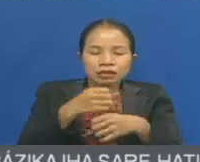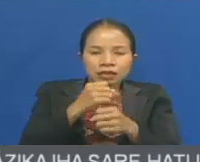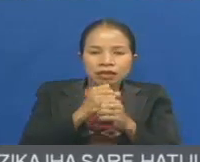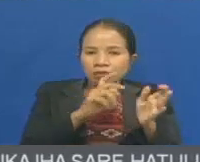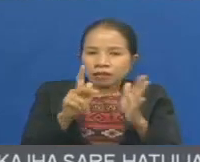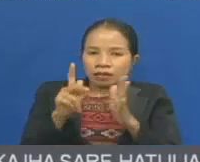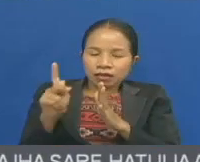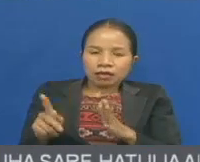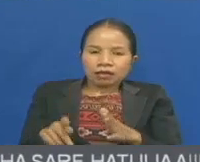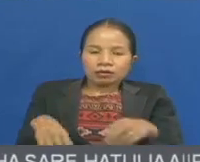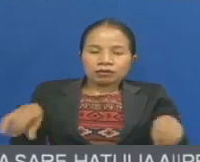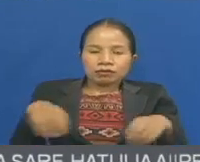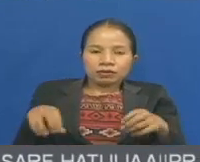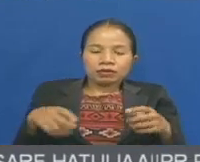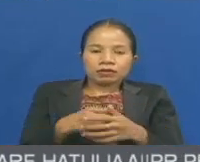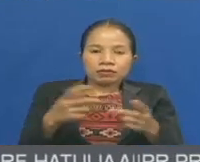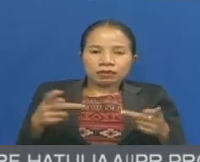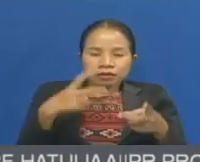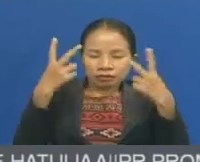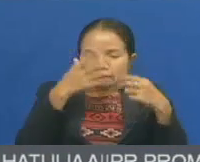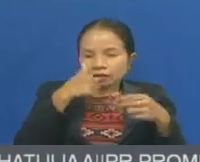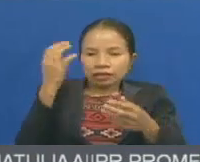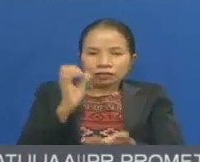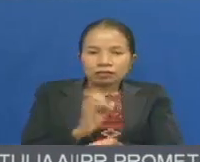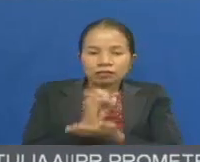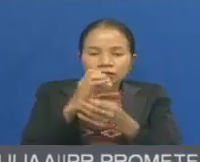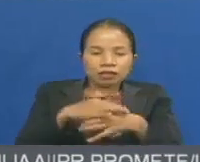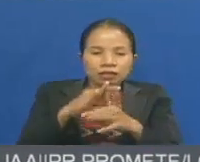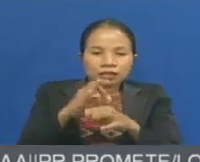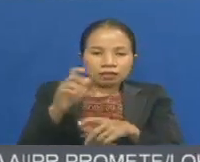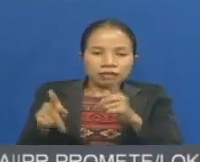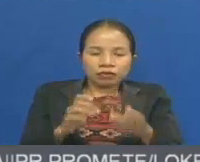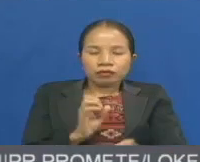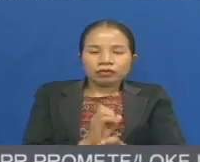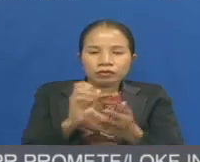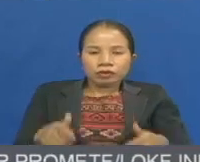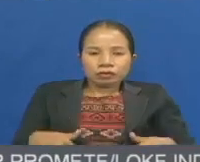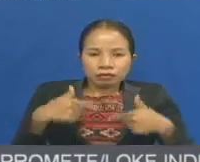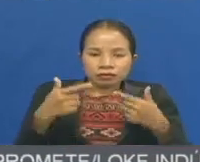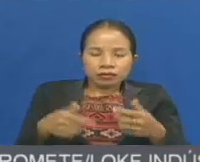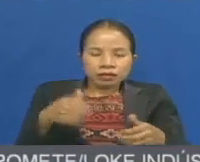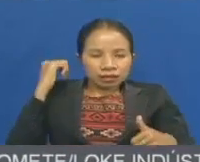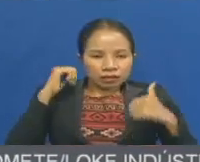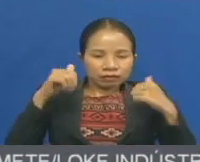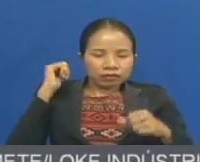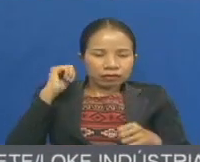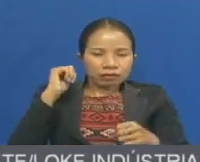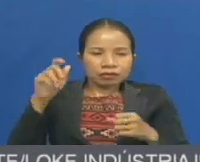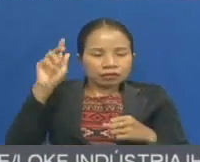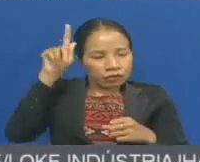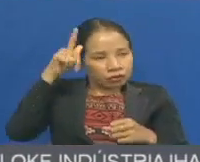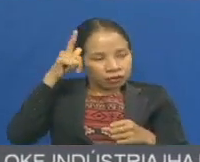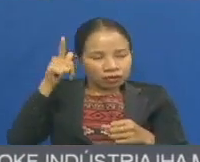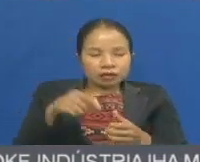plano mestre ida ba zona turismo e o Ecusi horihadia a povo Ecusi Niemoris. Atividade, campanha política,